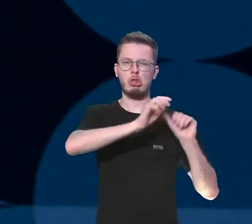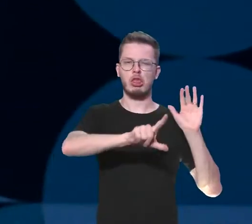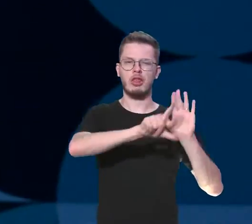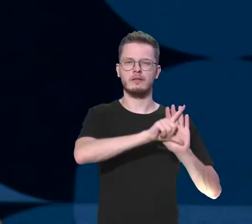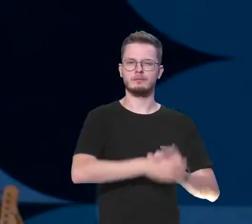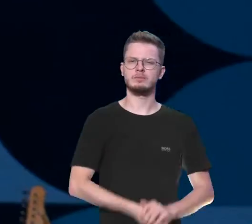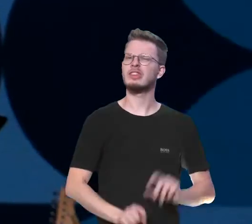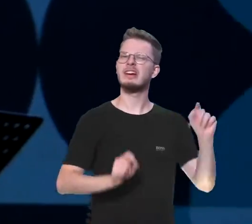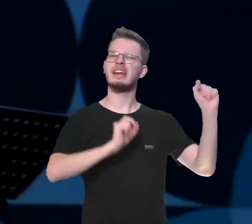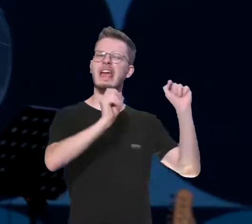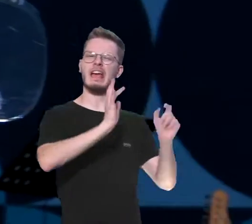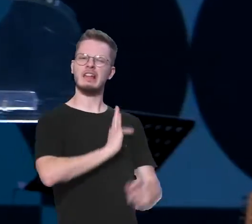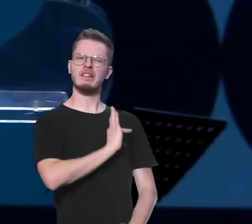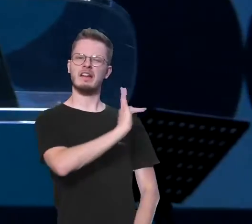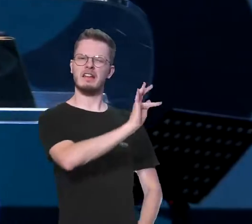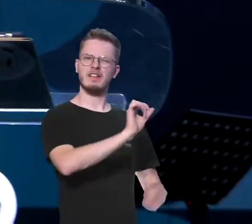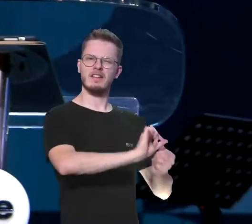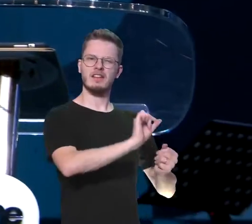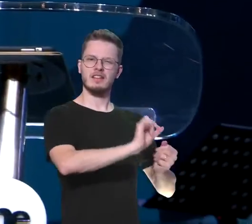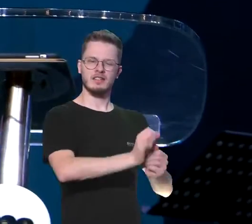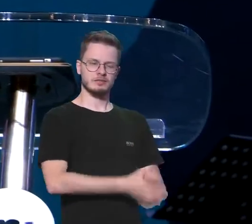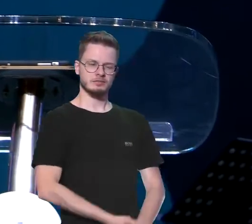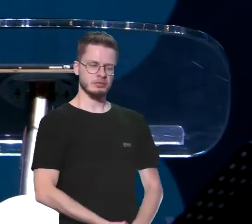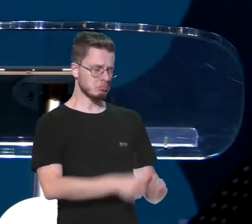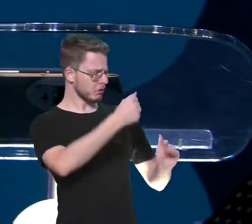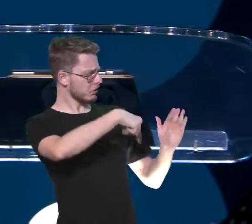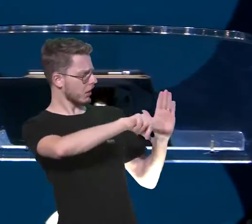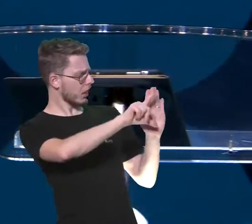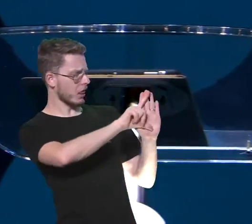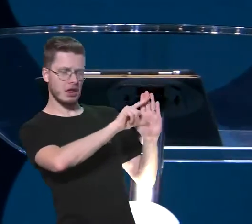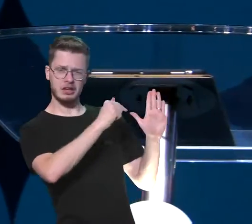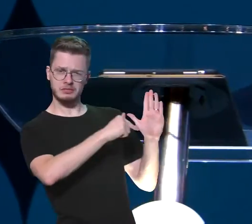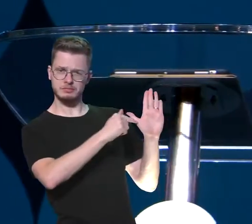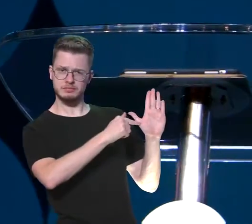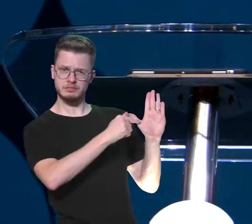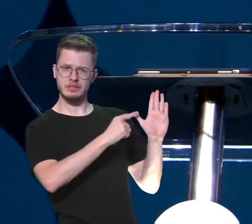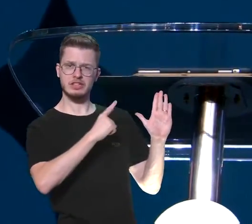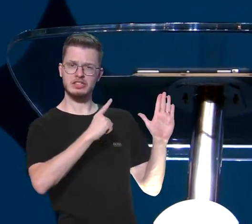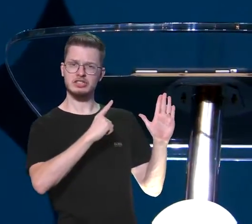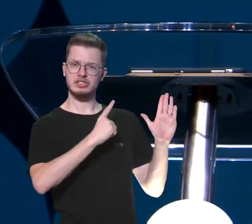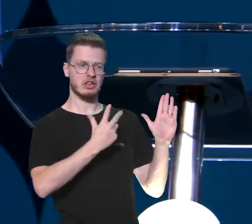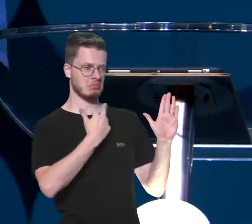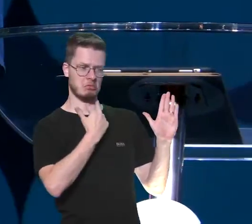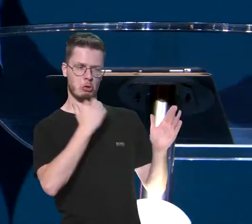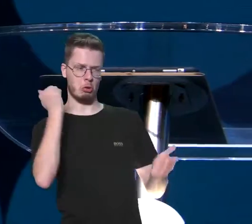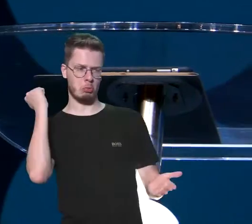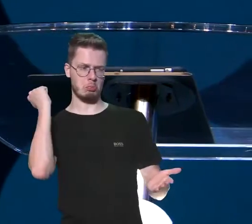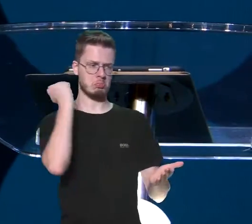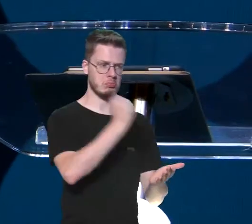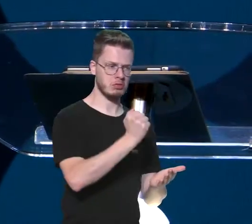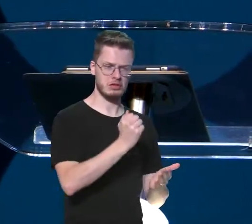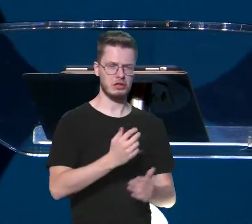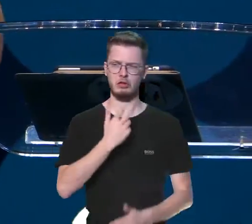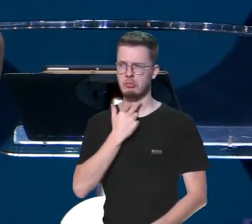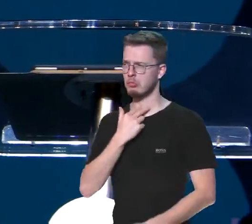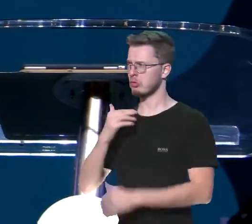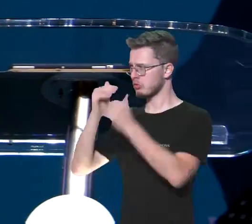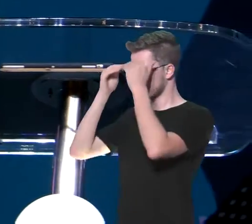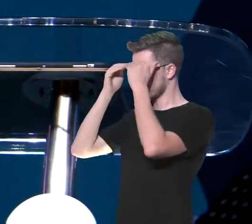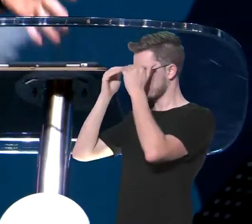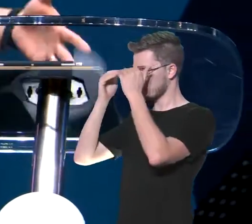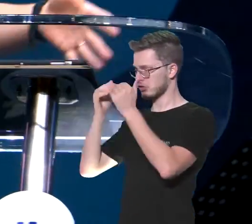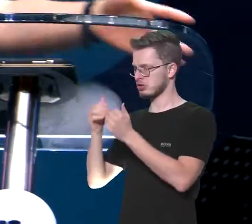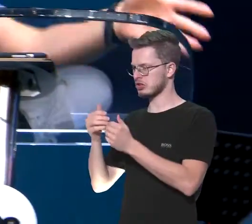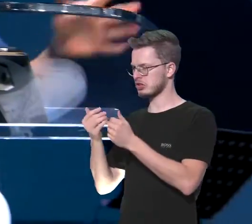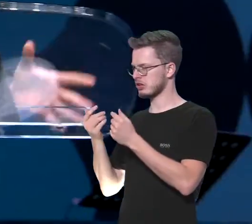fazendo aqui? Eles pegaram uma lei que tinha como intenção você não desagradar a Deus pecando